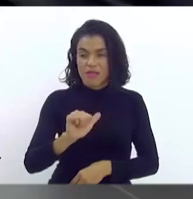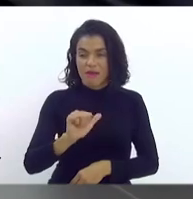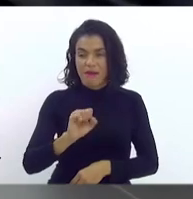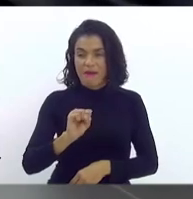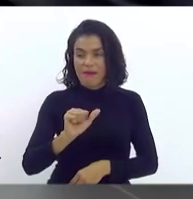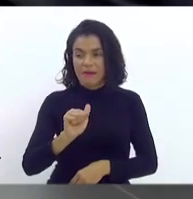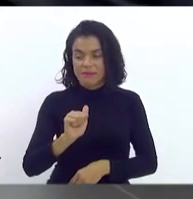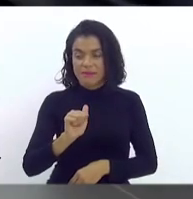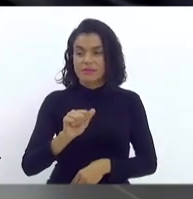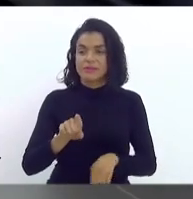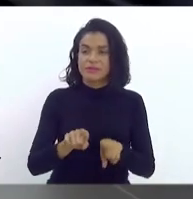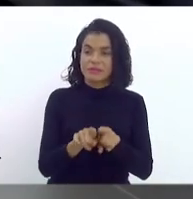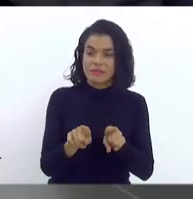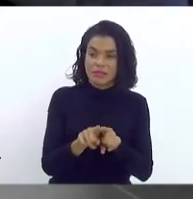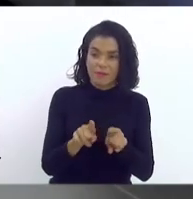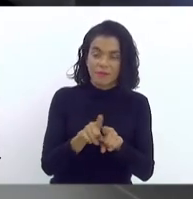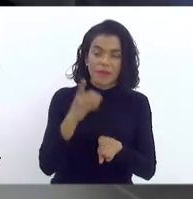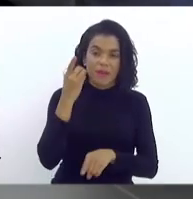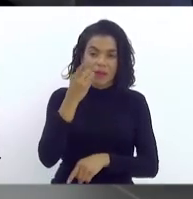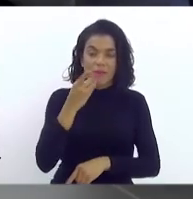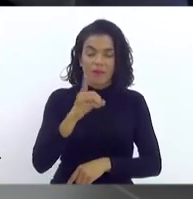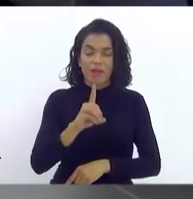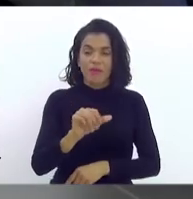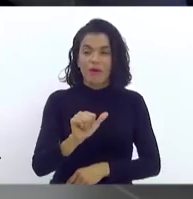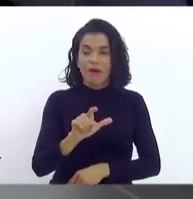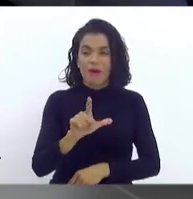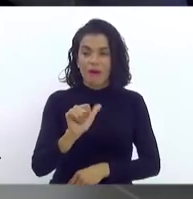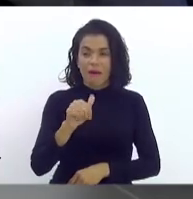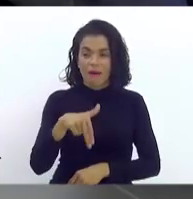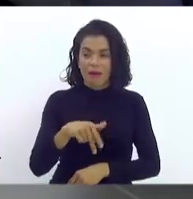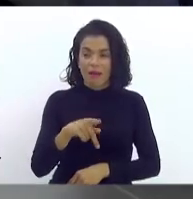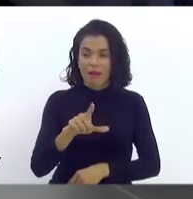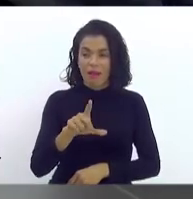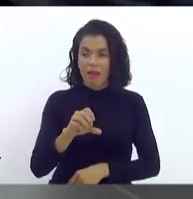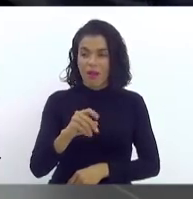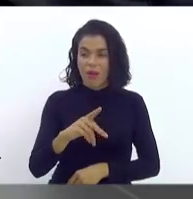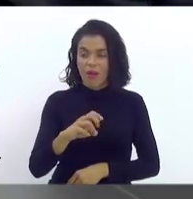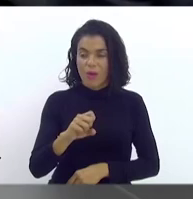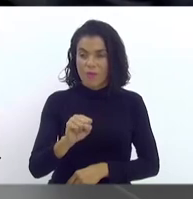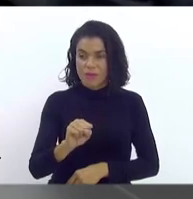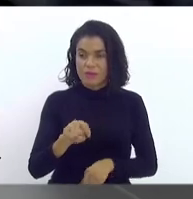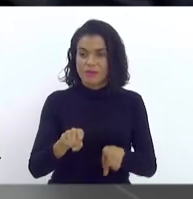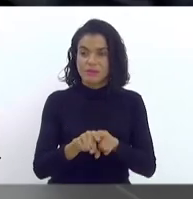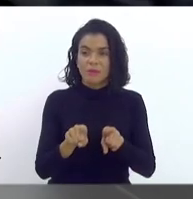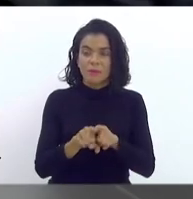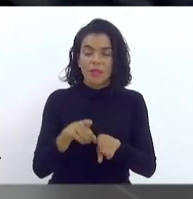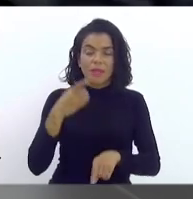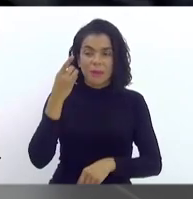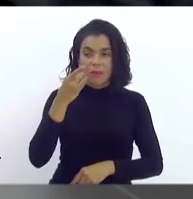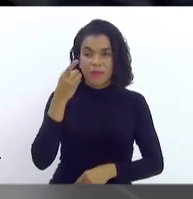nosso deputado Alain Lopes, e o nosso delegado, né, Marcelo